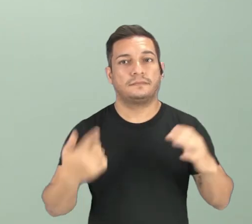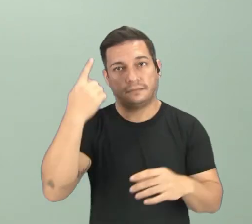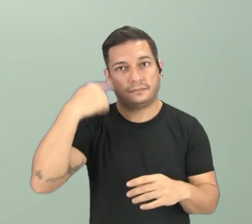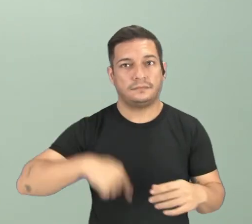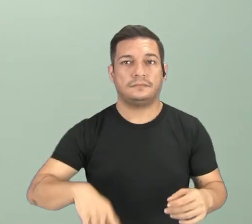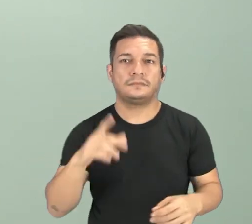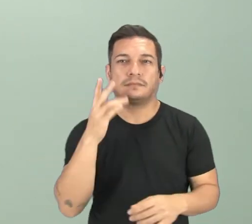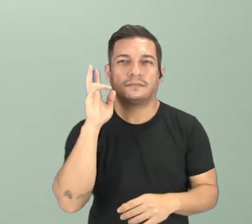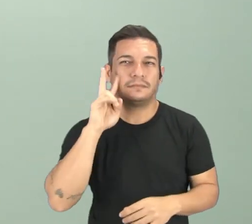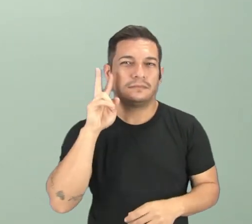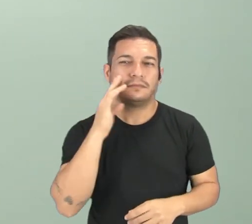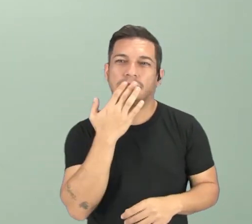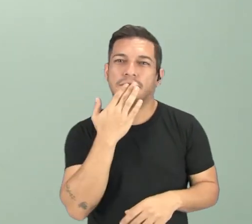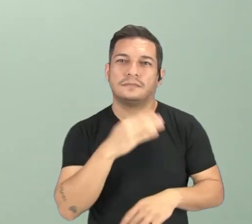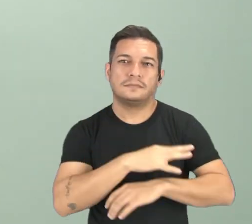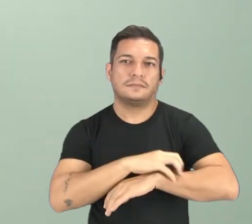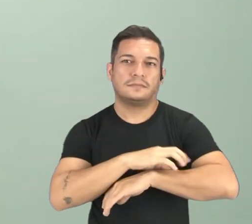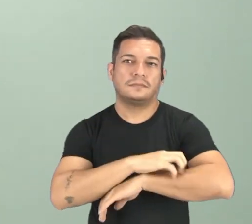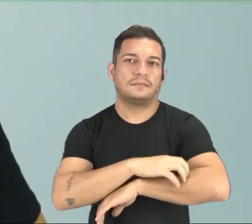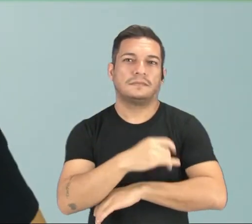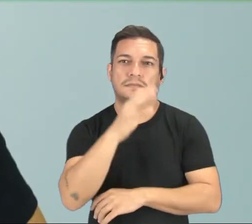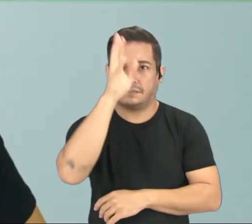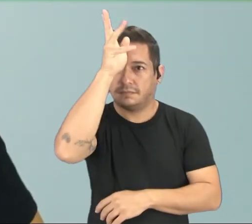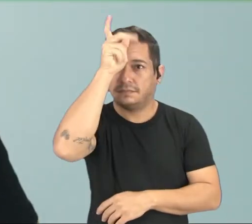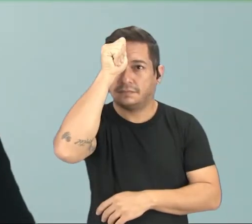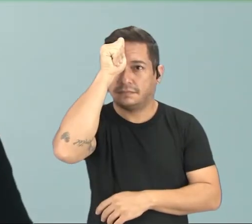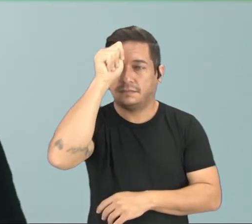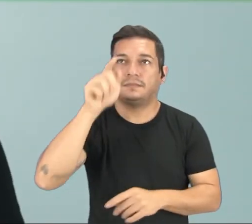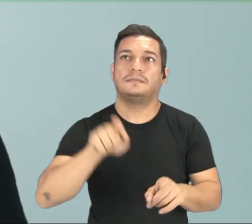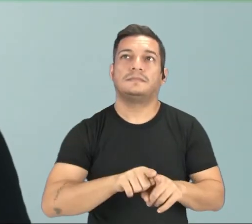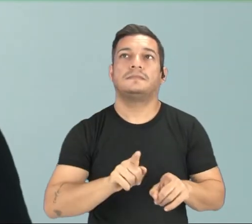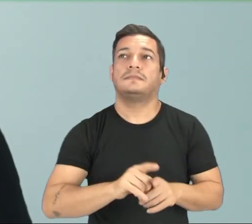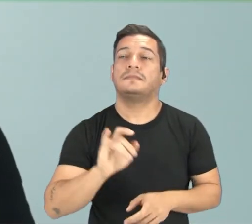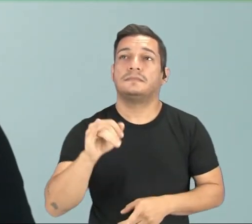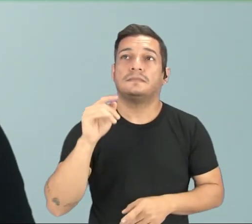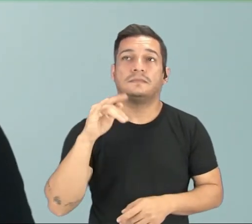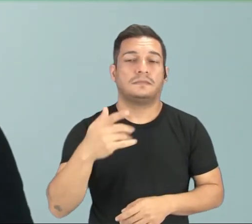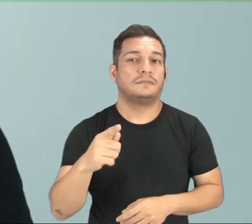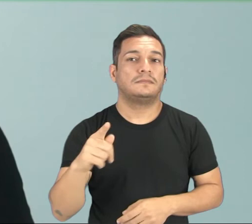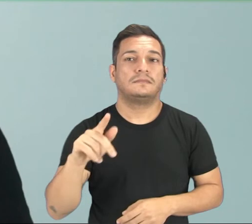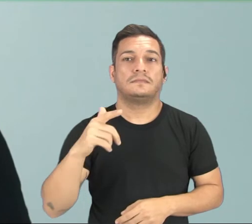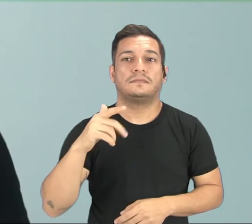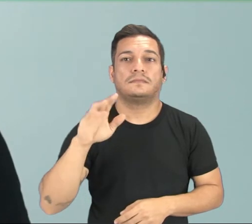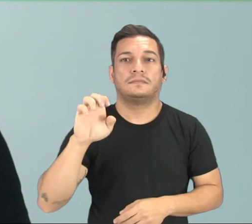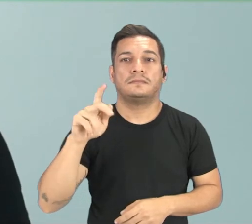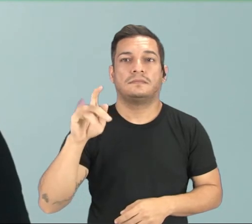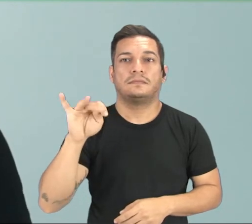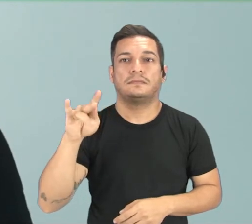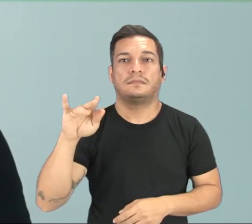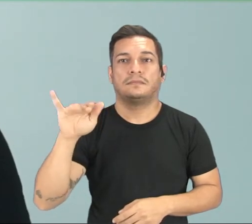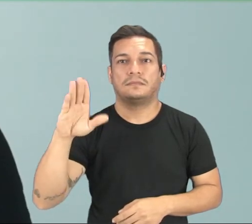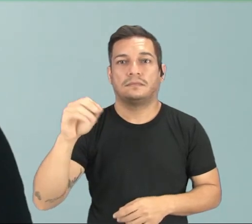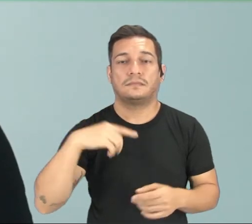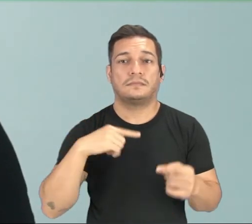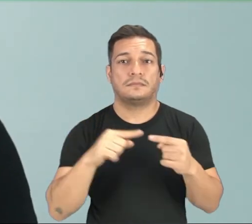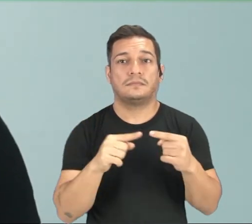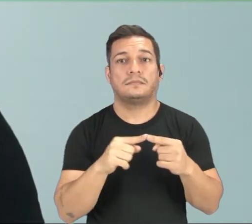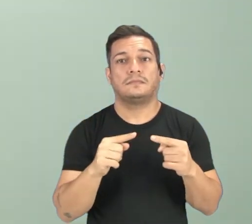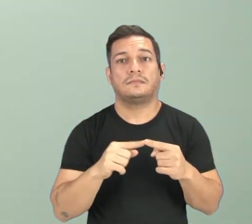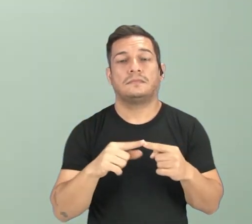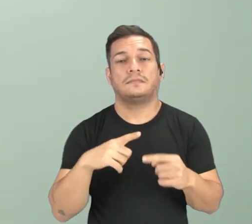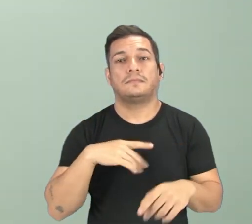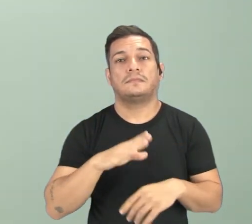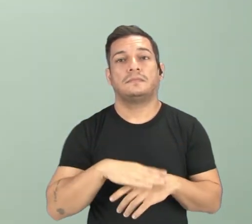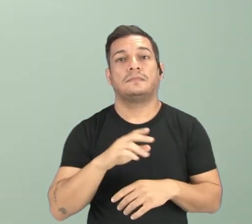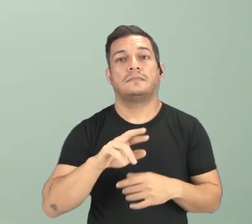cor da pena das galinhas? Lembrando que, se ele não fosse epistático, o que eu teria? Eu teria combinação. Então, eu teria